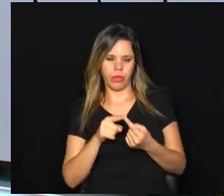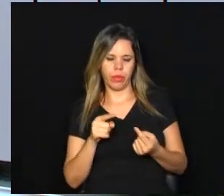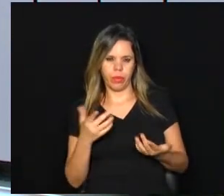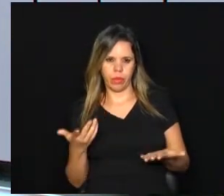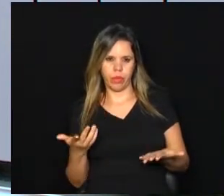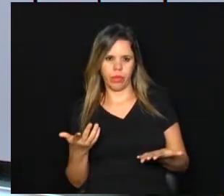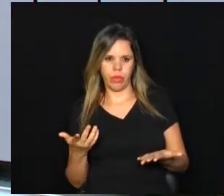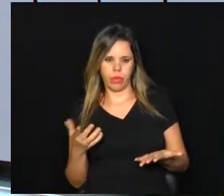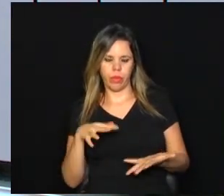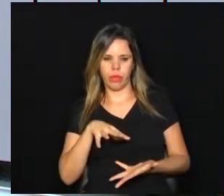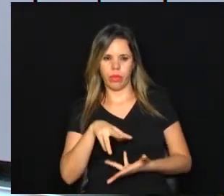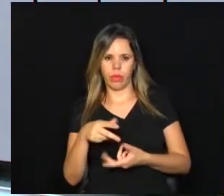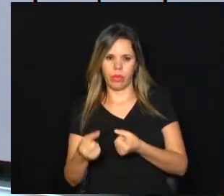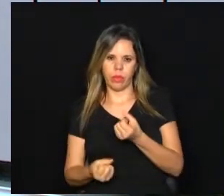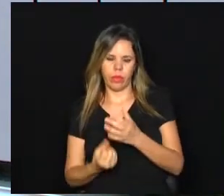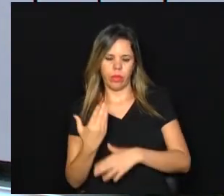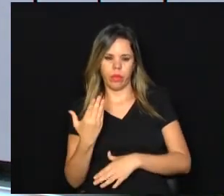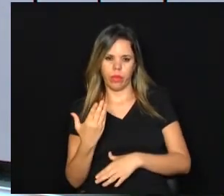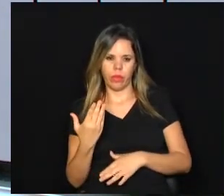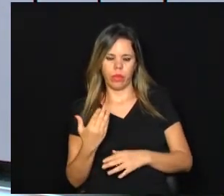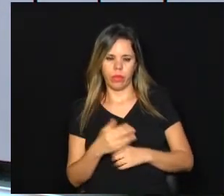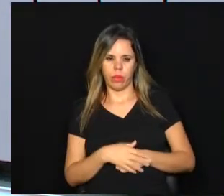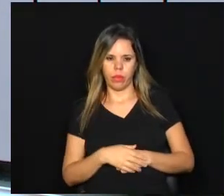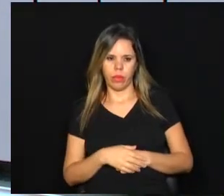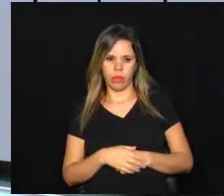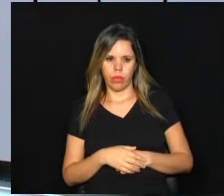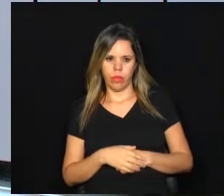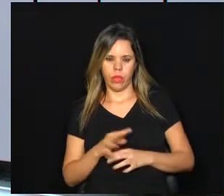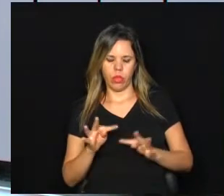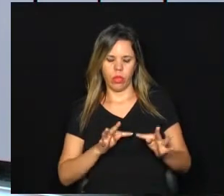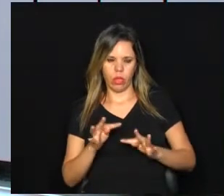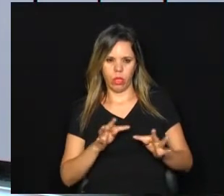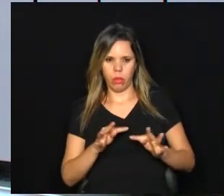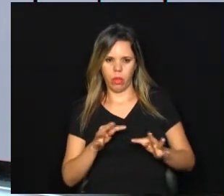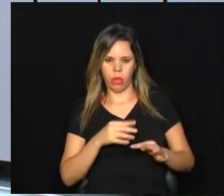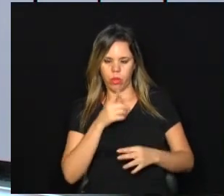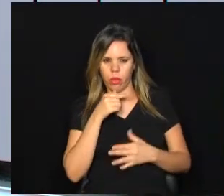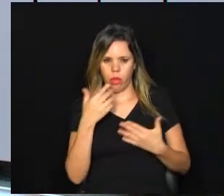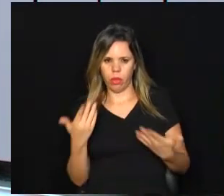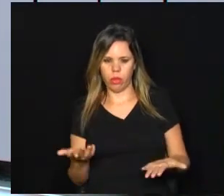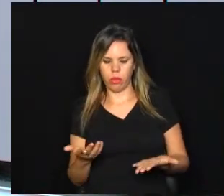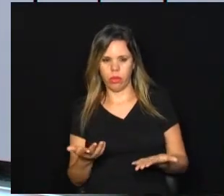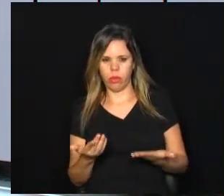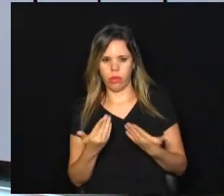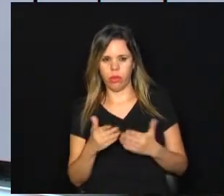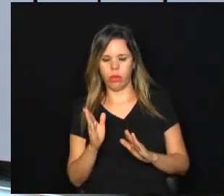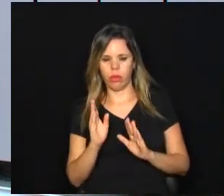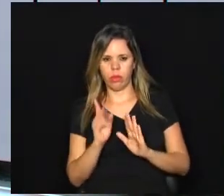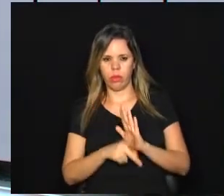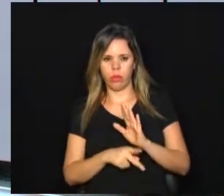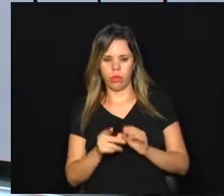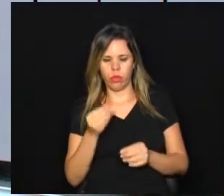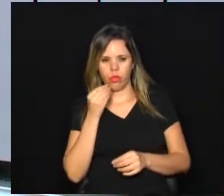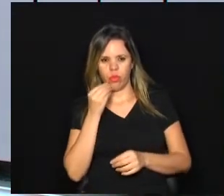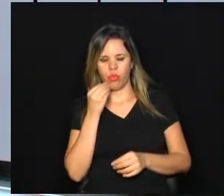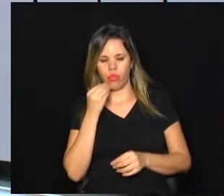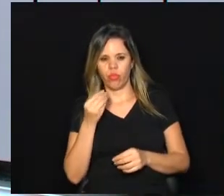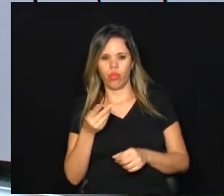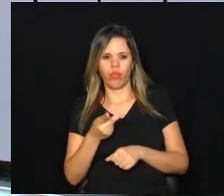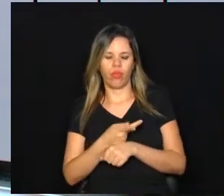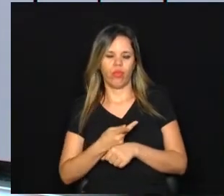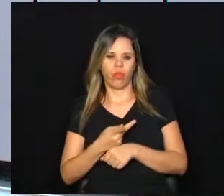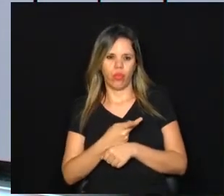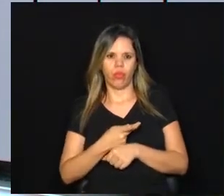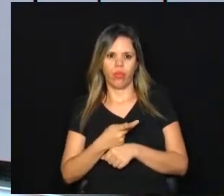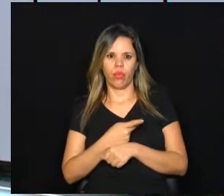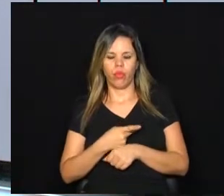de universalização do saneamento. Então, esse plano abre a possibilidade de você buscar